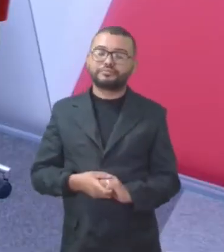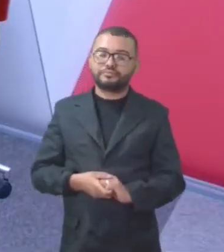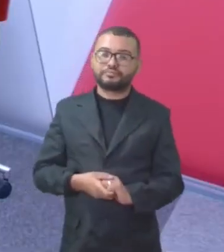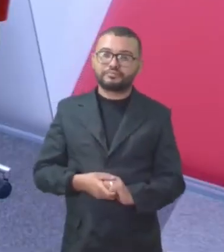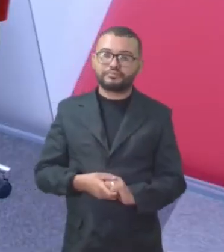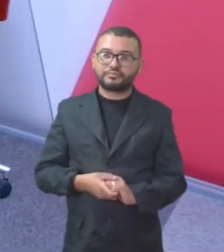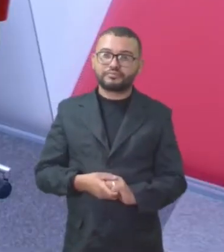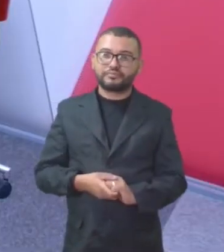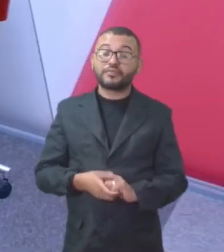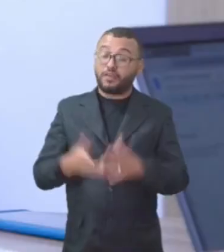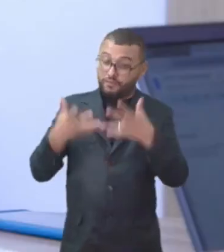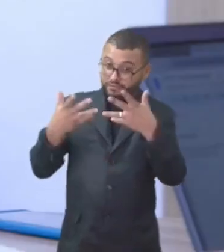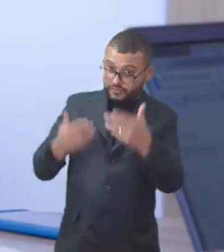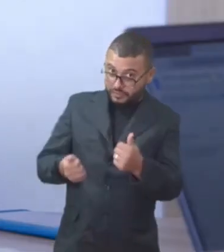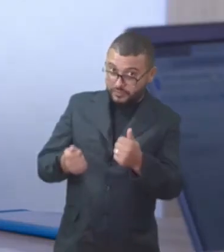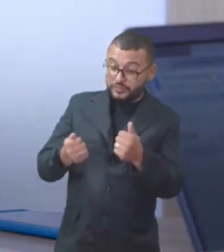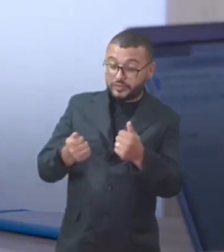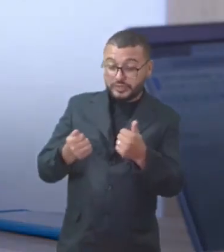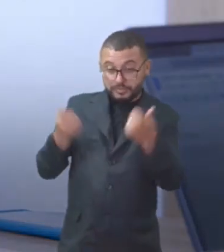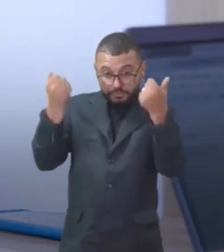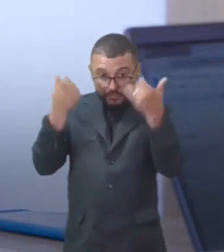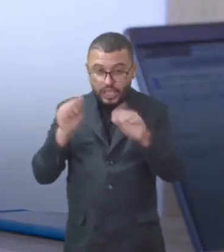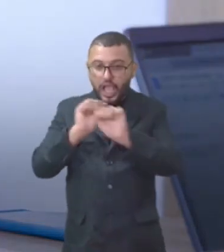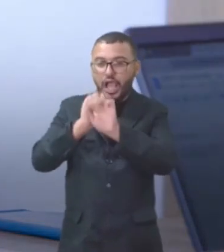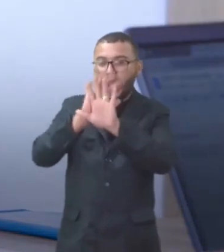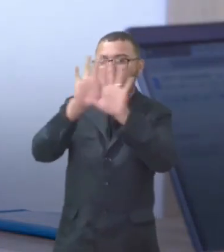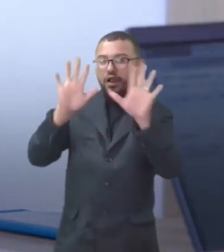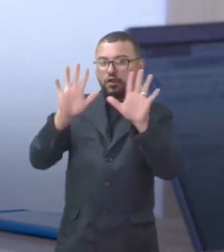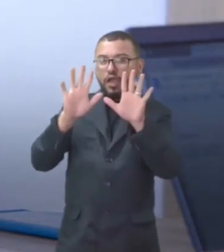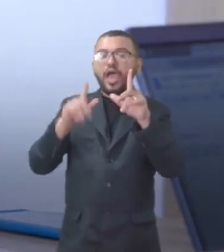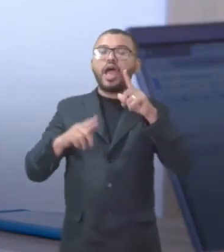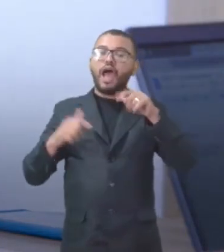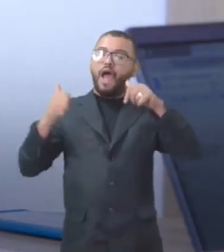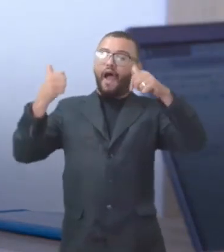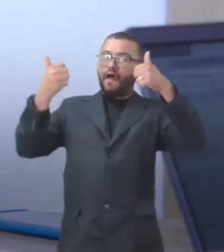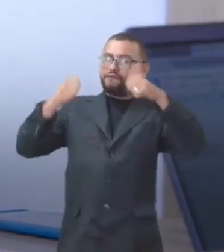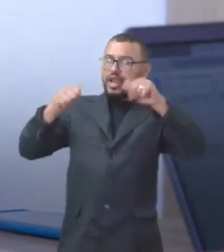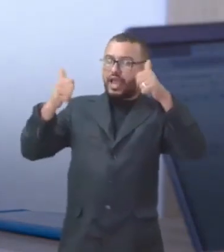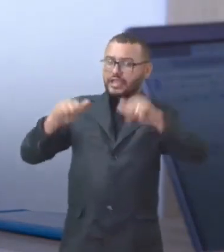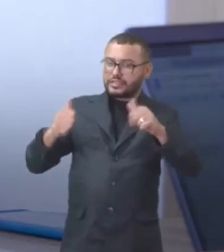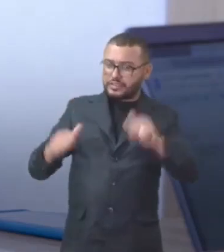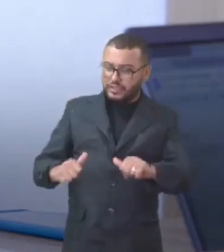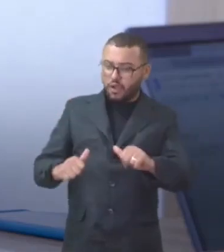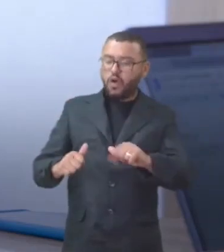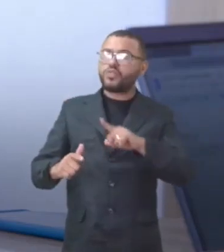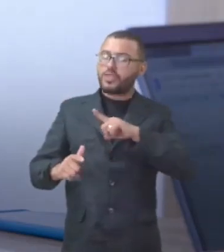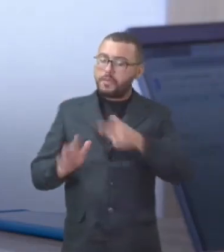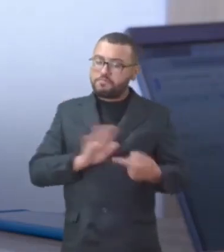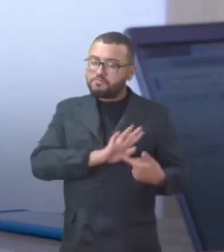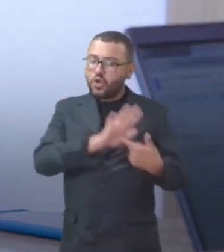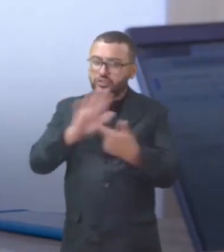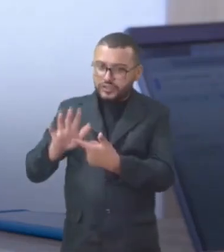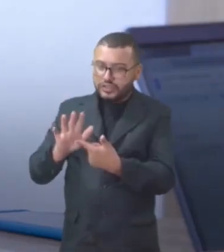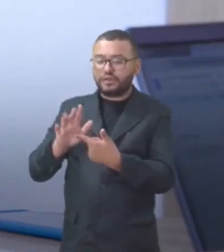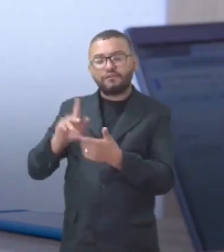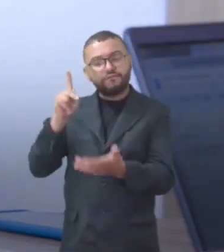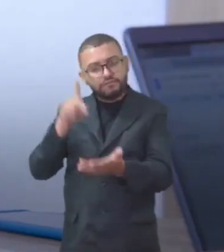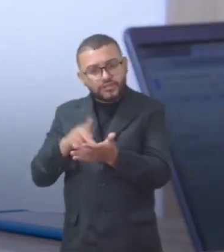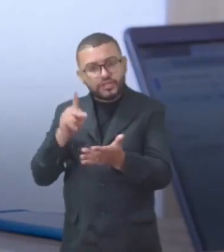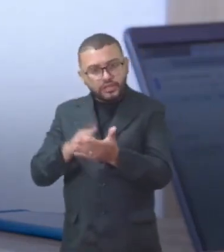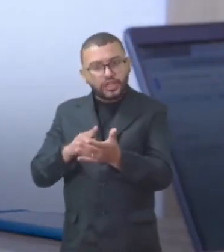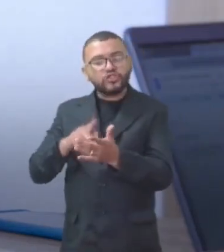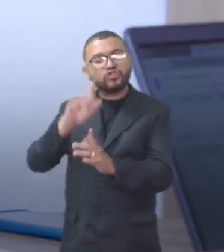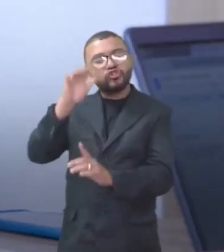Vamos deixar uma coisa assim bem clara. É a auditoria que garante que o processo funciona como deveria